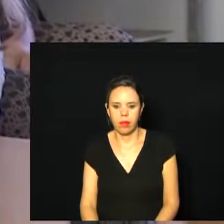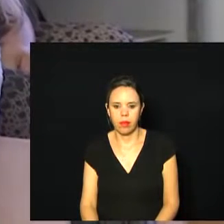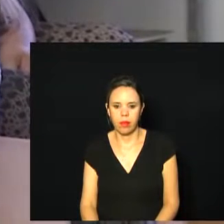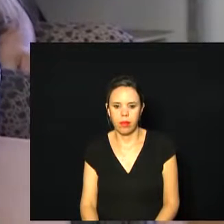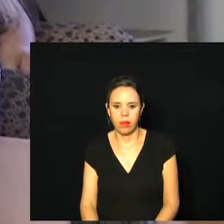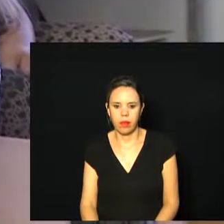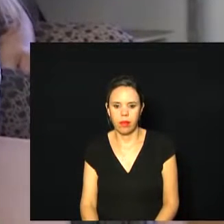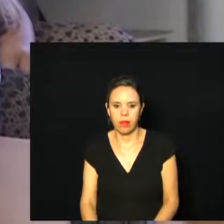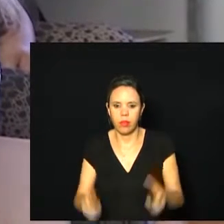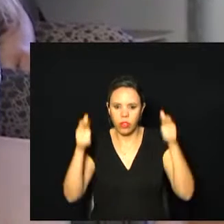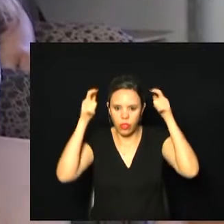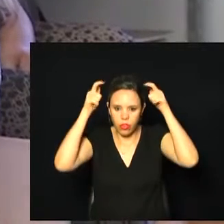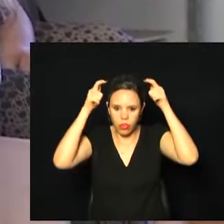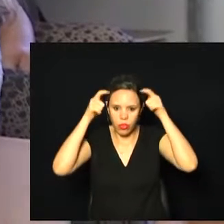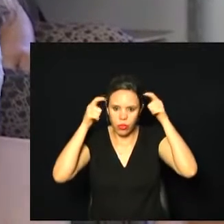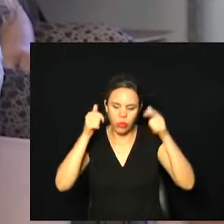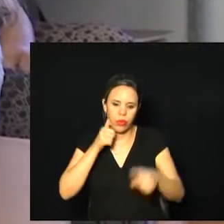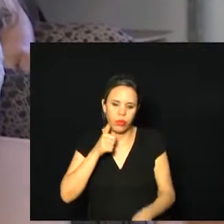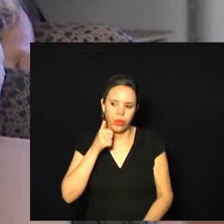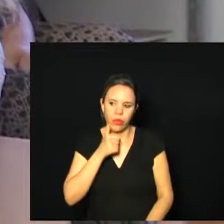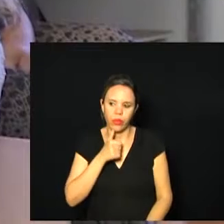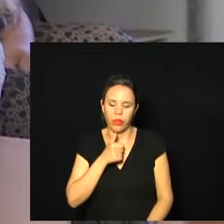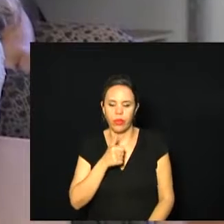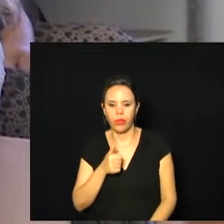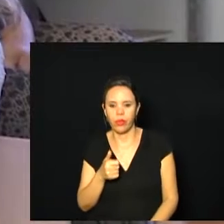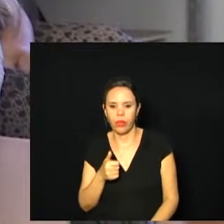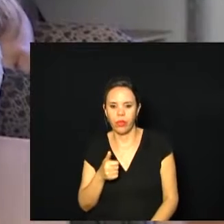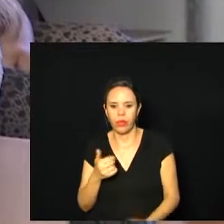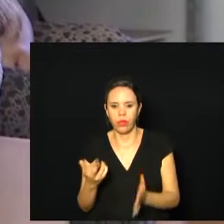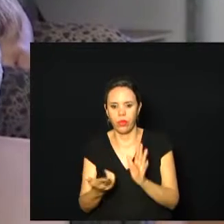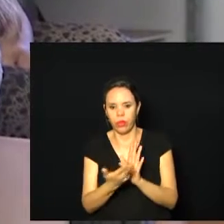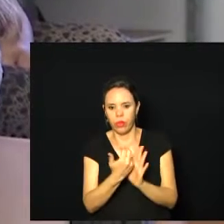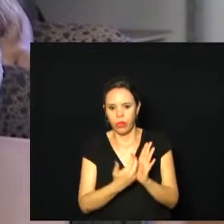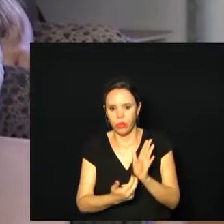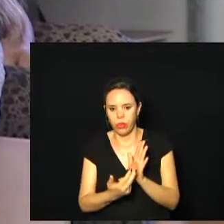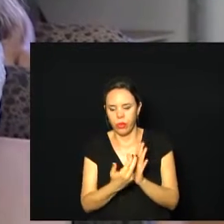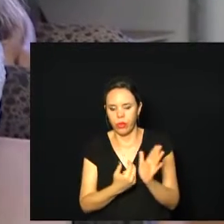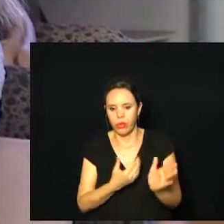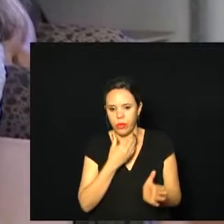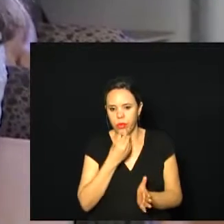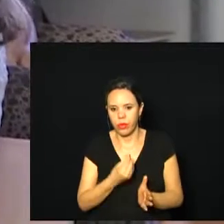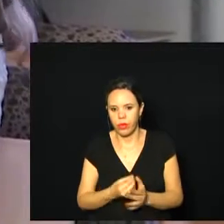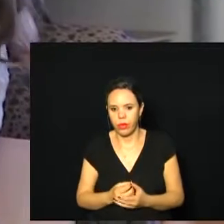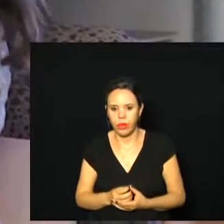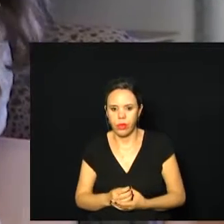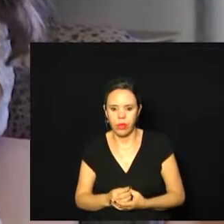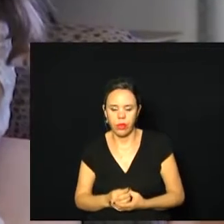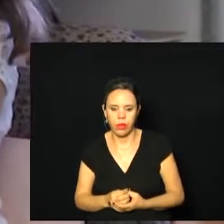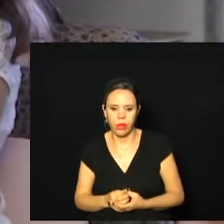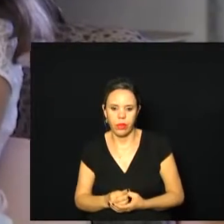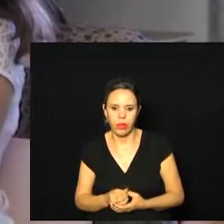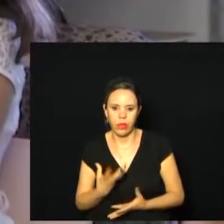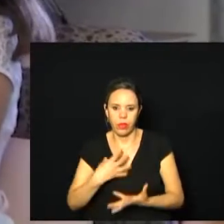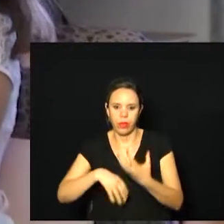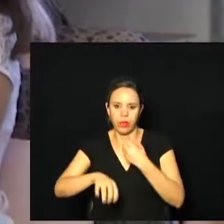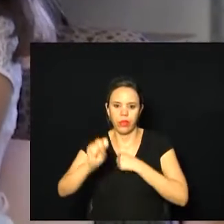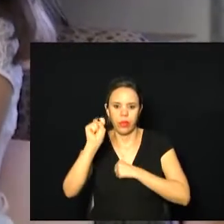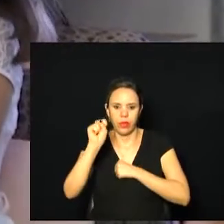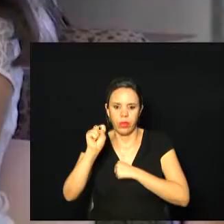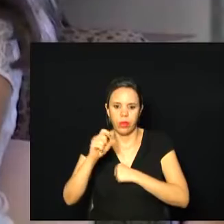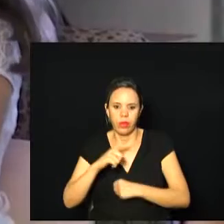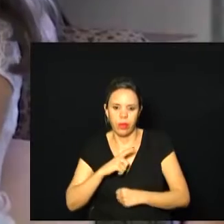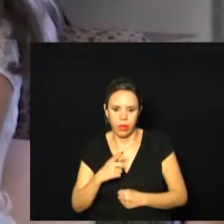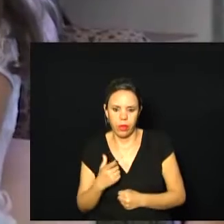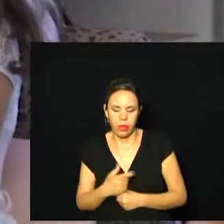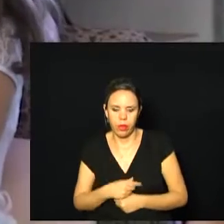Os de princesa para menina e os quadrinhos em revista para os meninos de super-herói que tem lá.